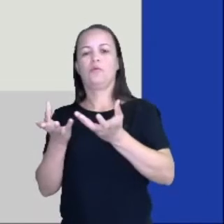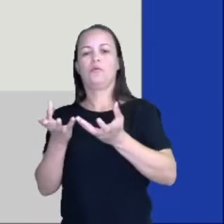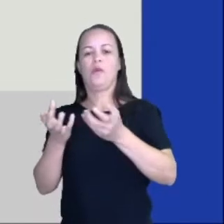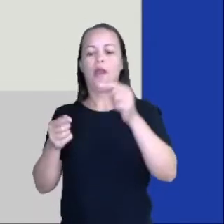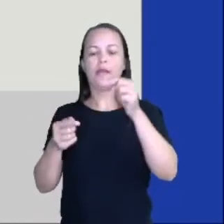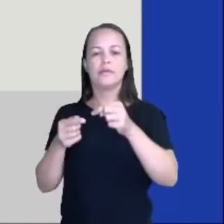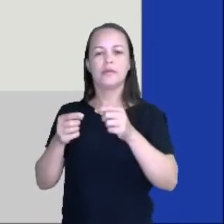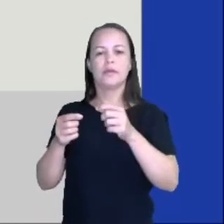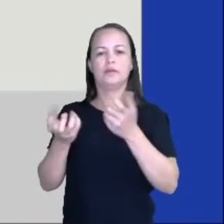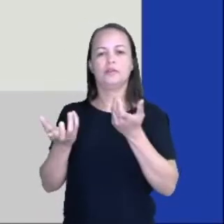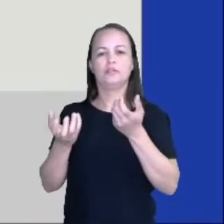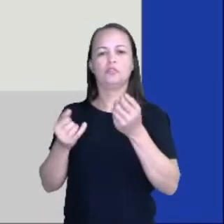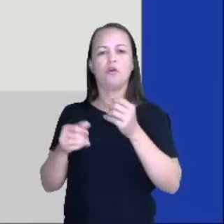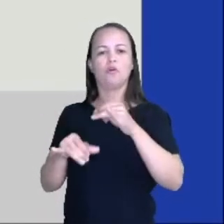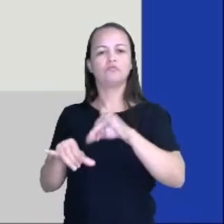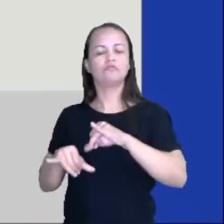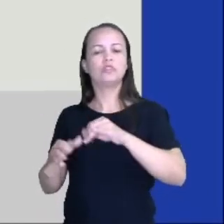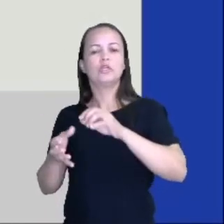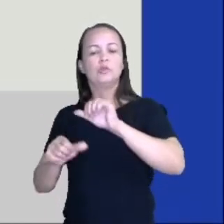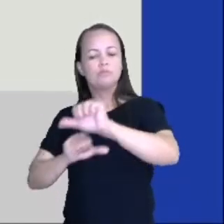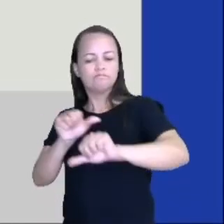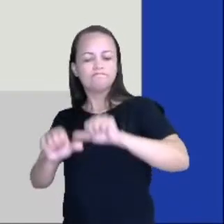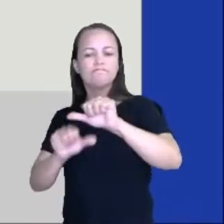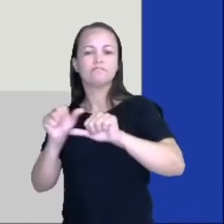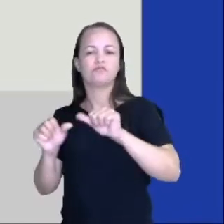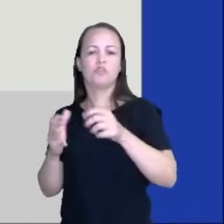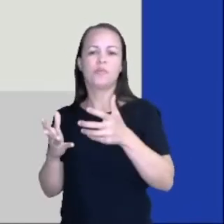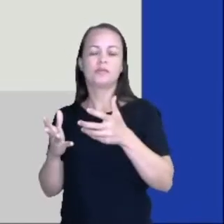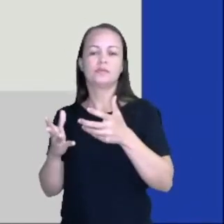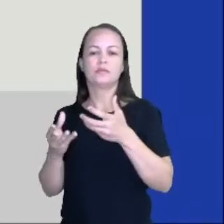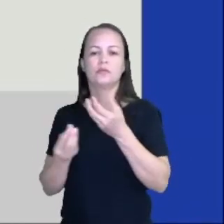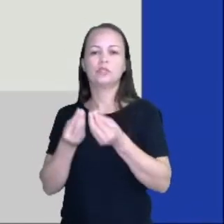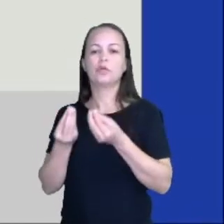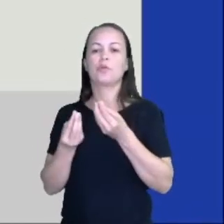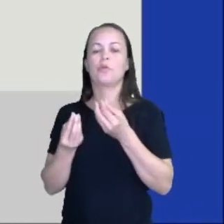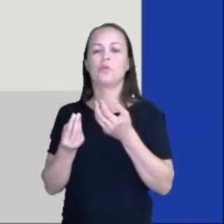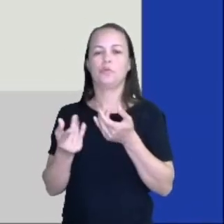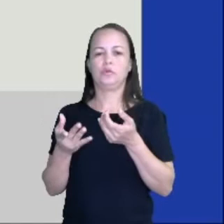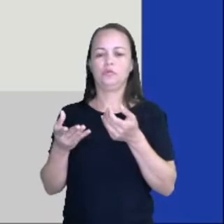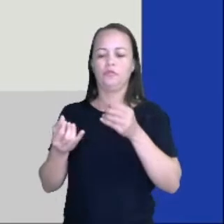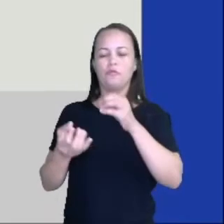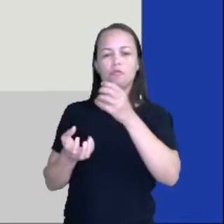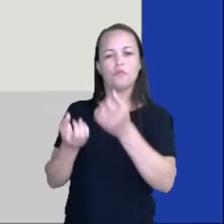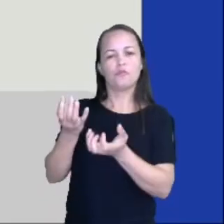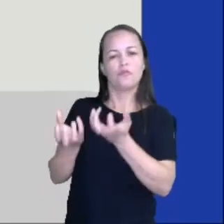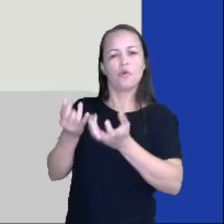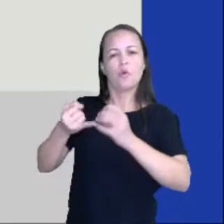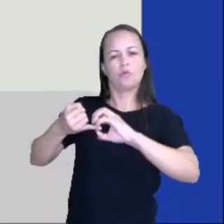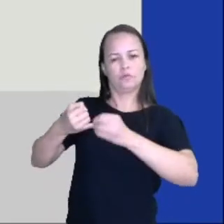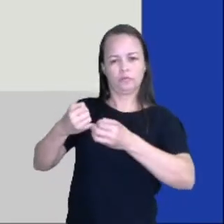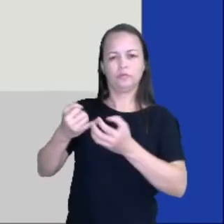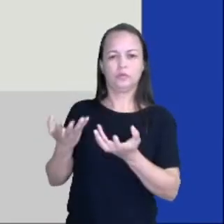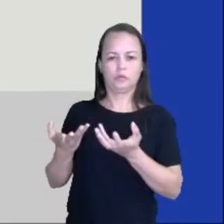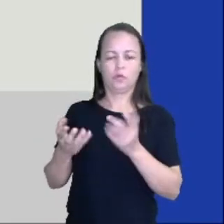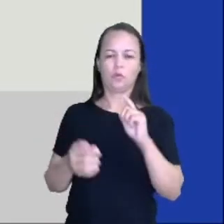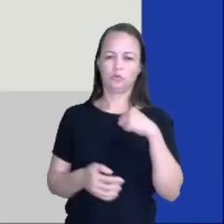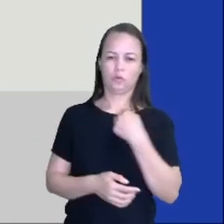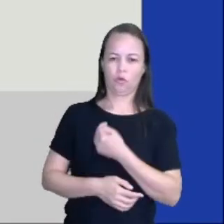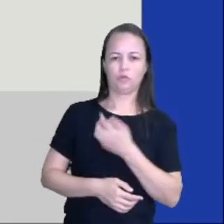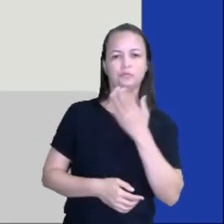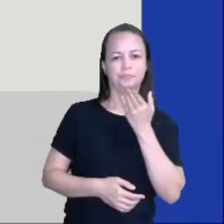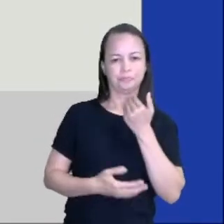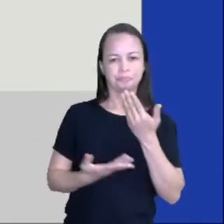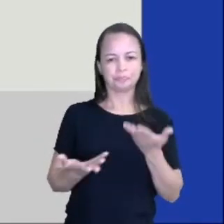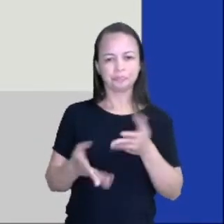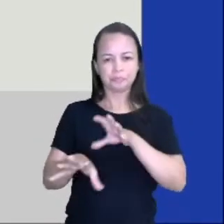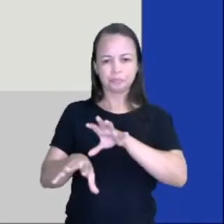sofre uma transformação. E aí o resultado é um feijão cozido, o qual nós consumimos. Se